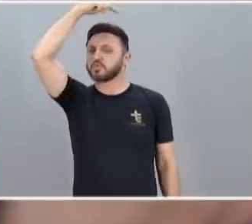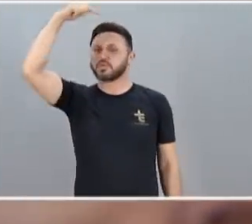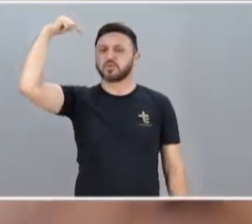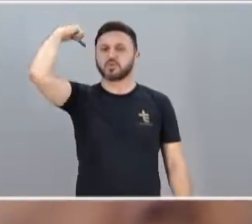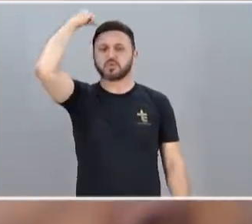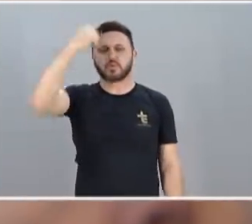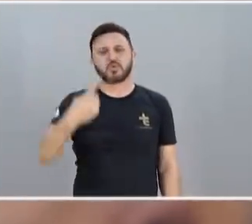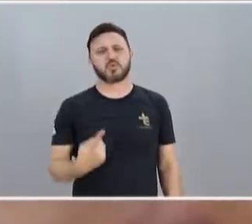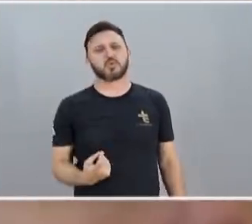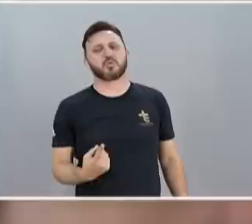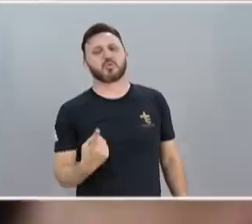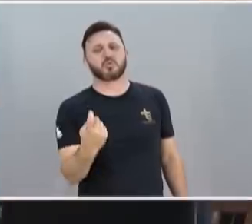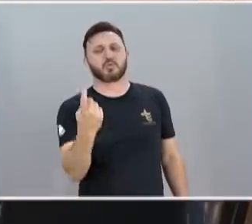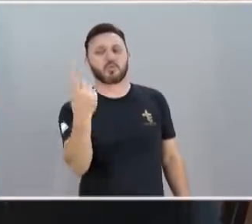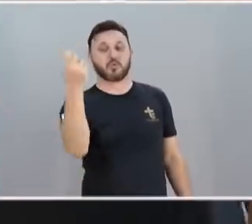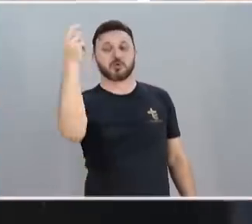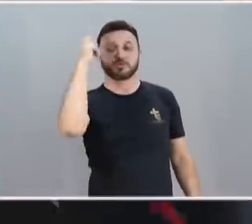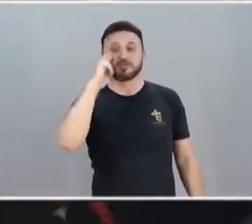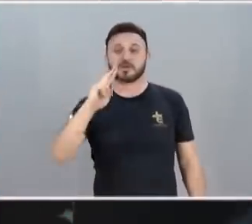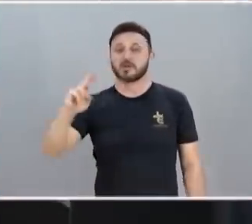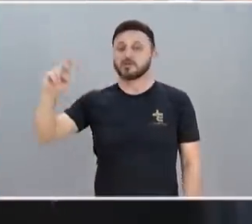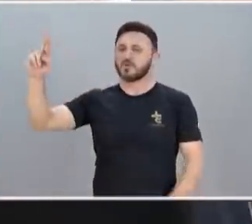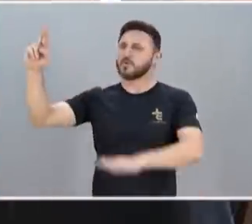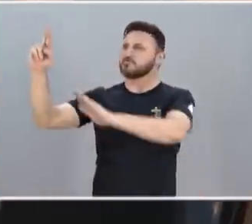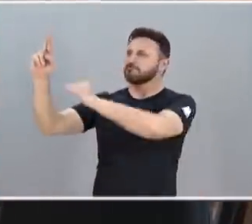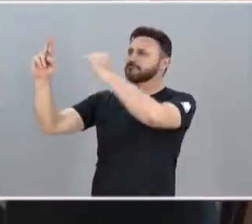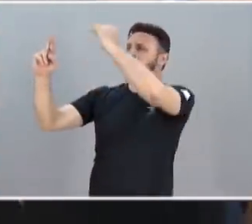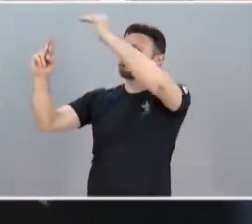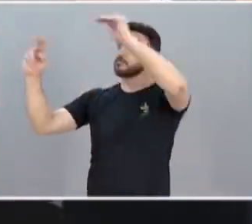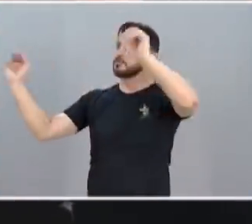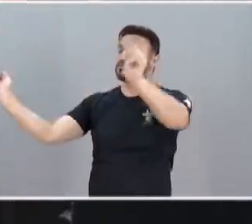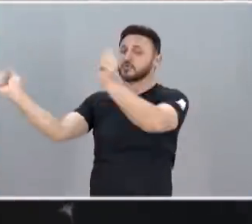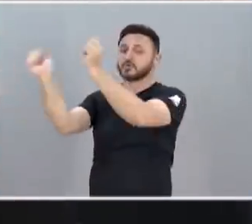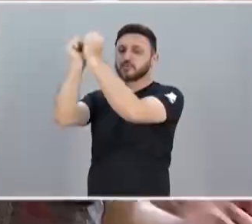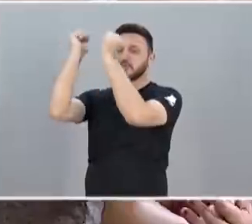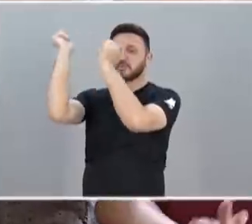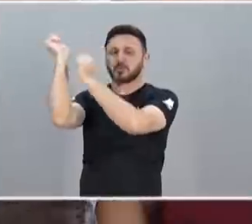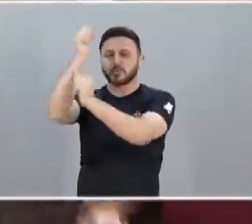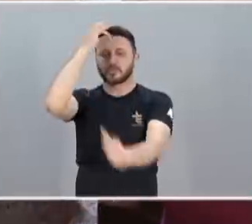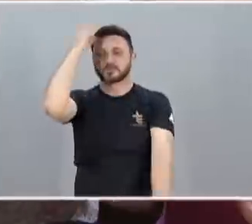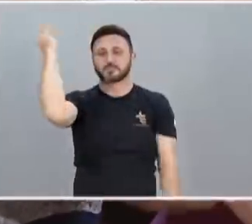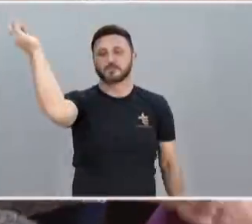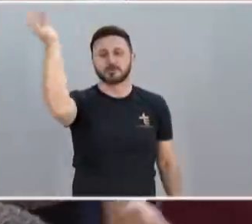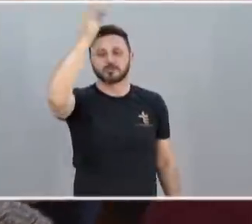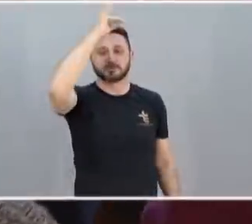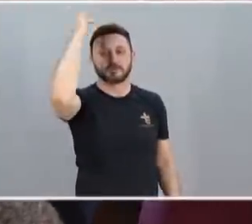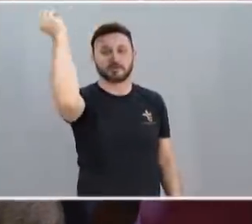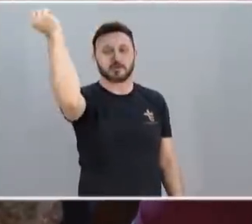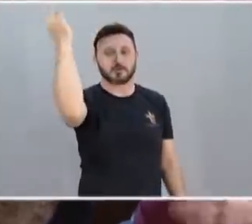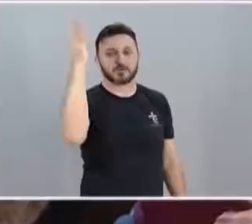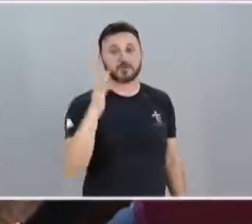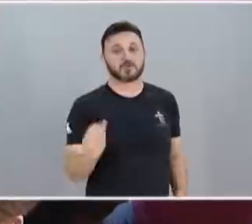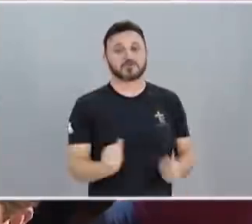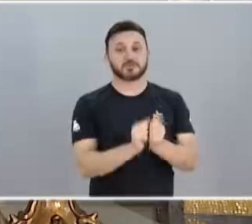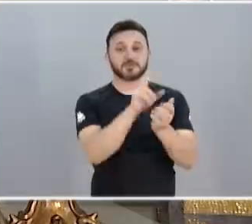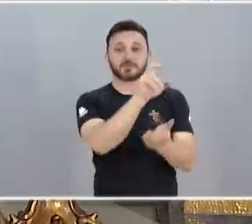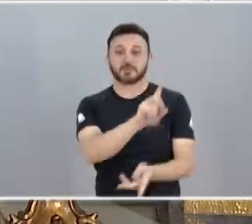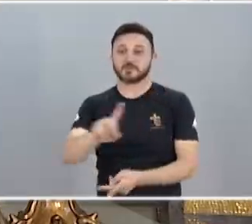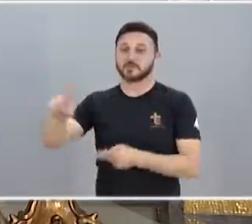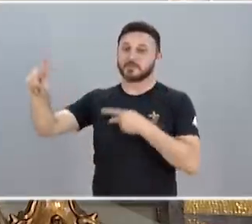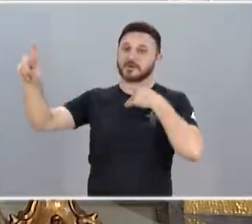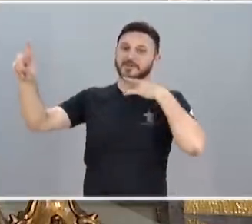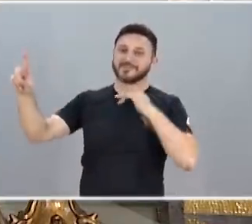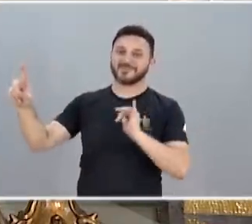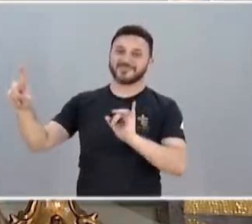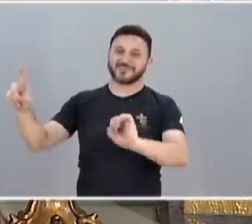Santo, o Altíssimo Senhor, com o Espírito Divino de